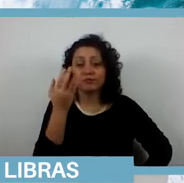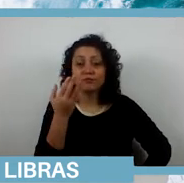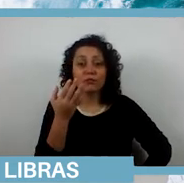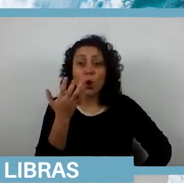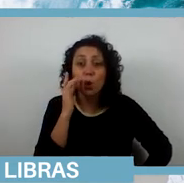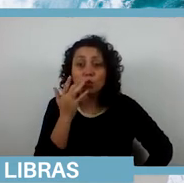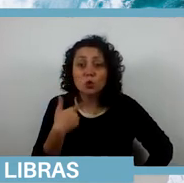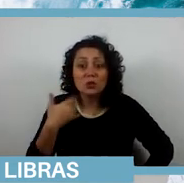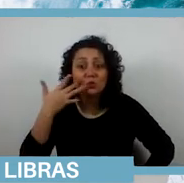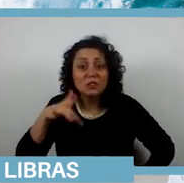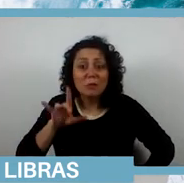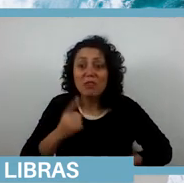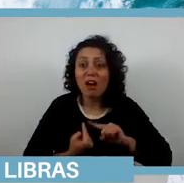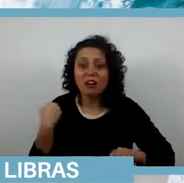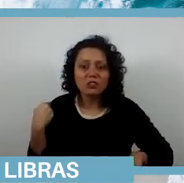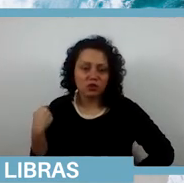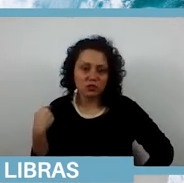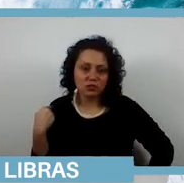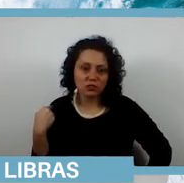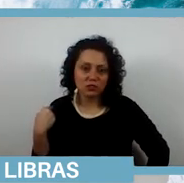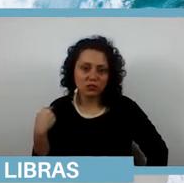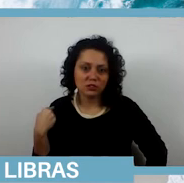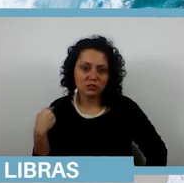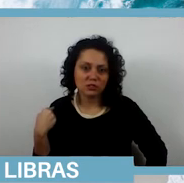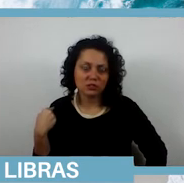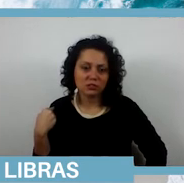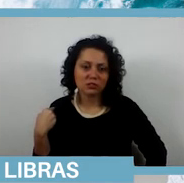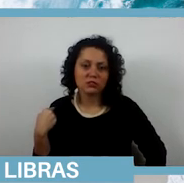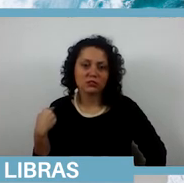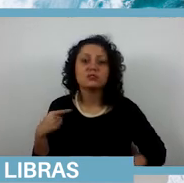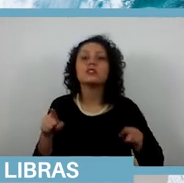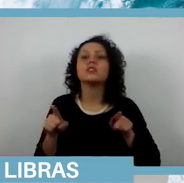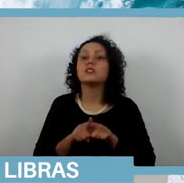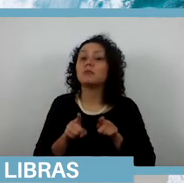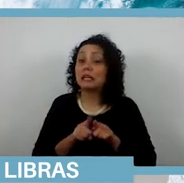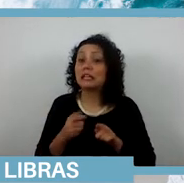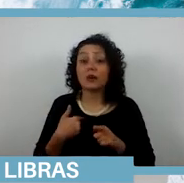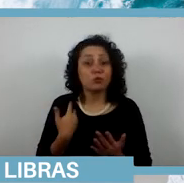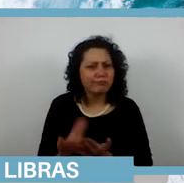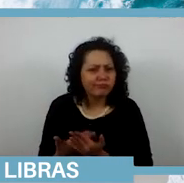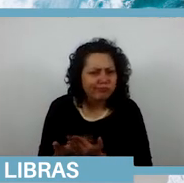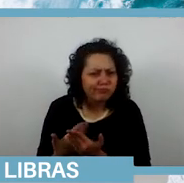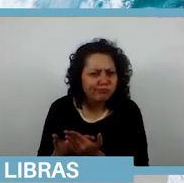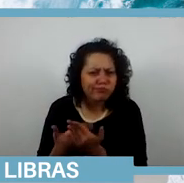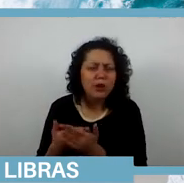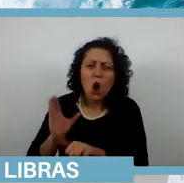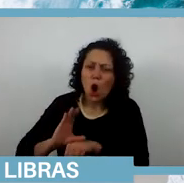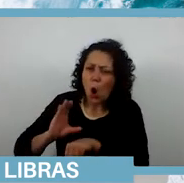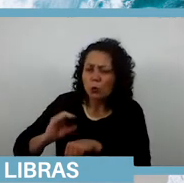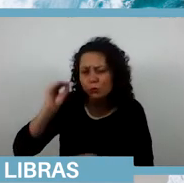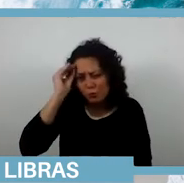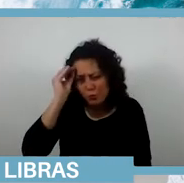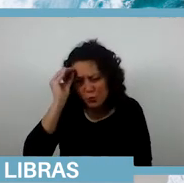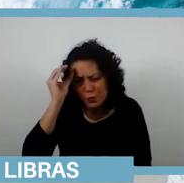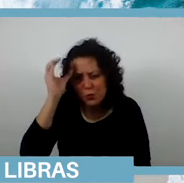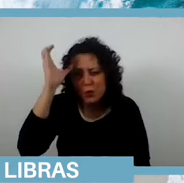curso que eu não estava considerando antes né é misto tudo também visão série de cursos né folha capacitando aos poucos porque eu tinha